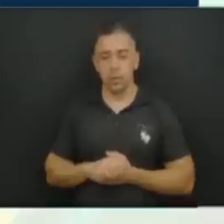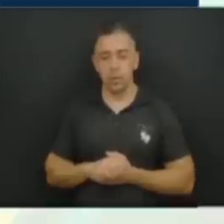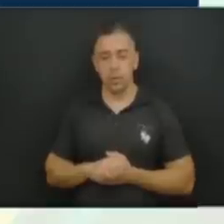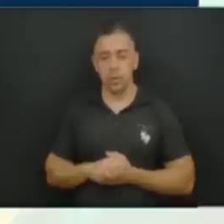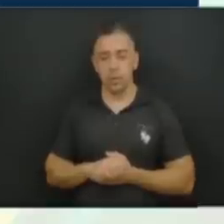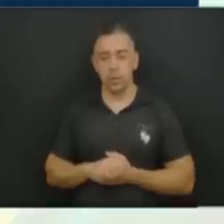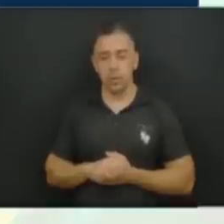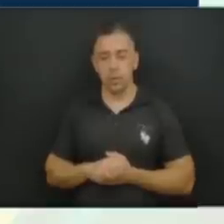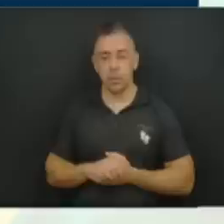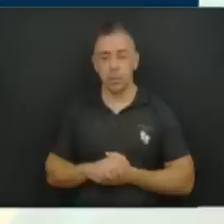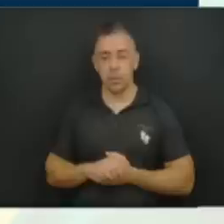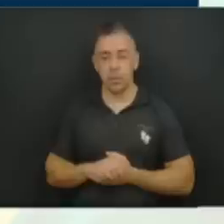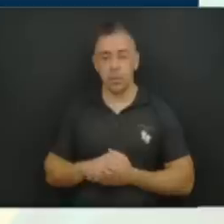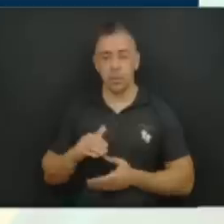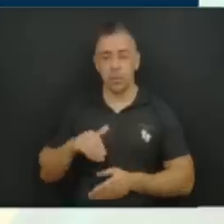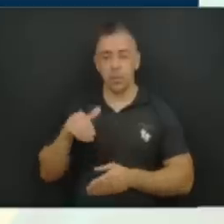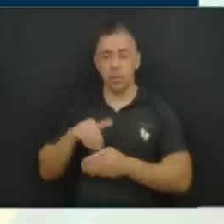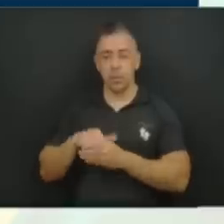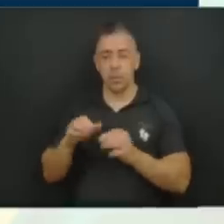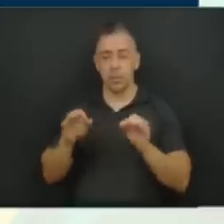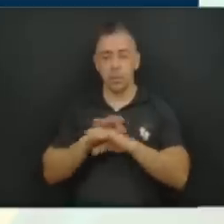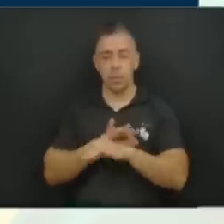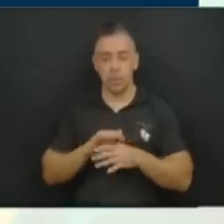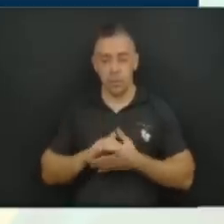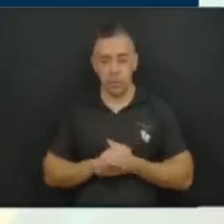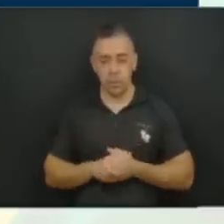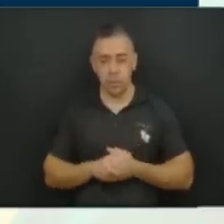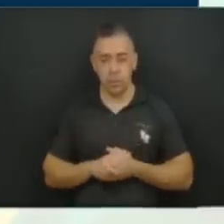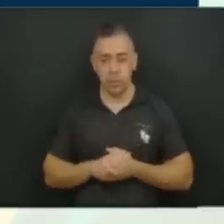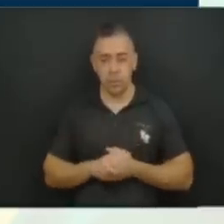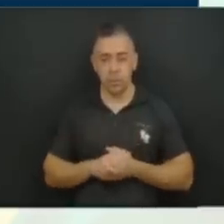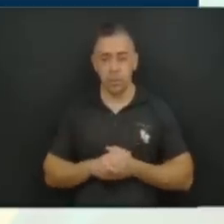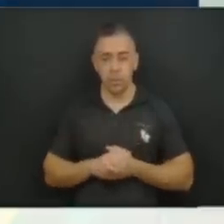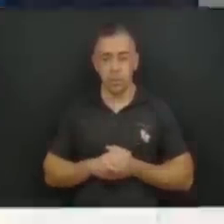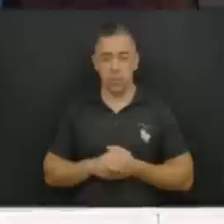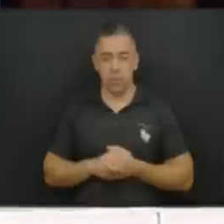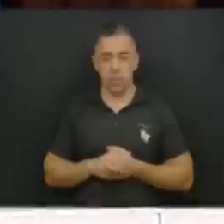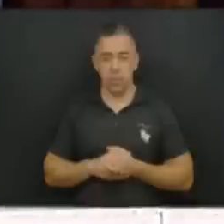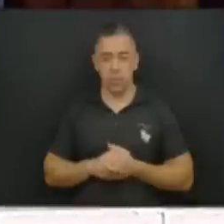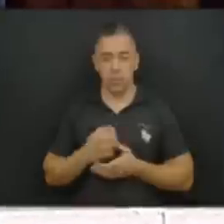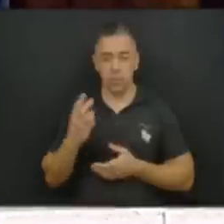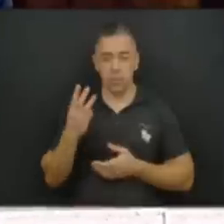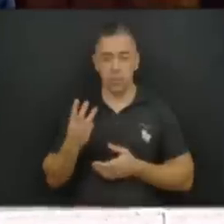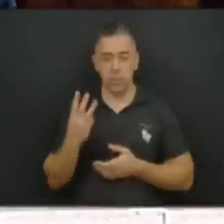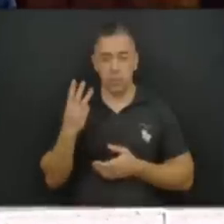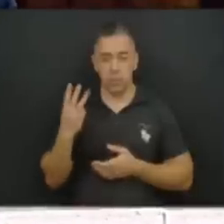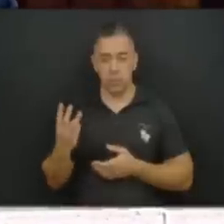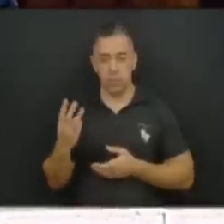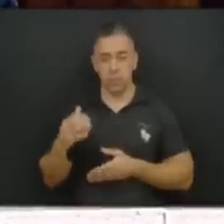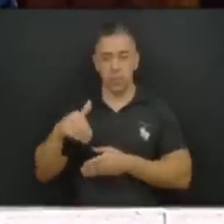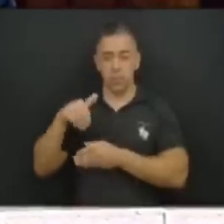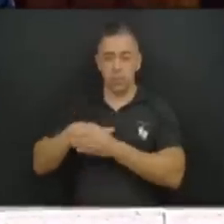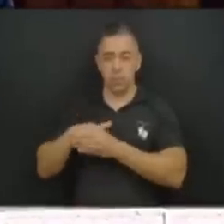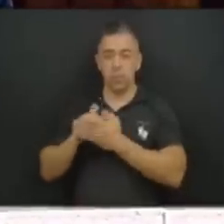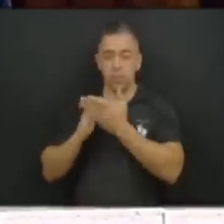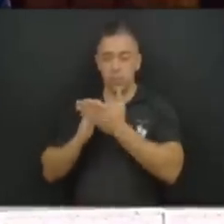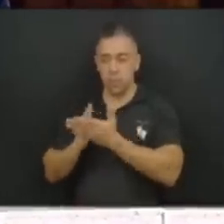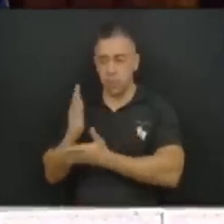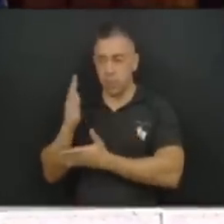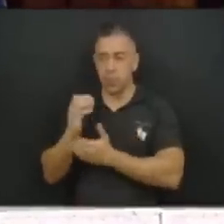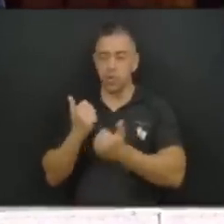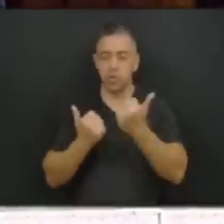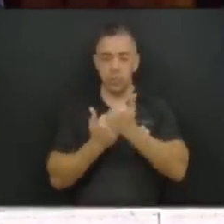a votação encerrada com 33 votos Está